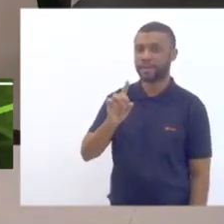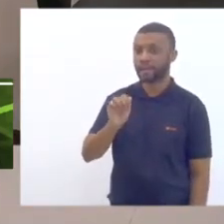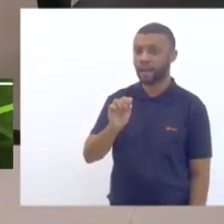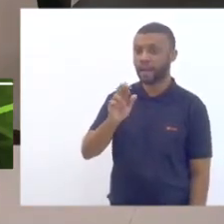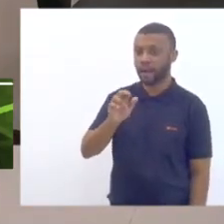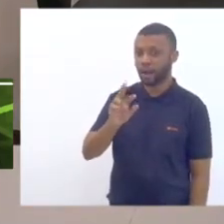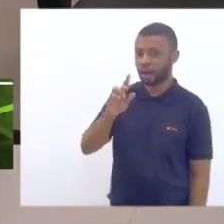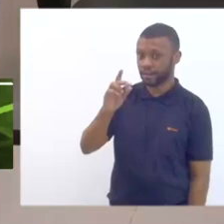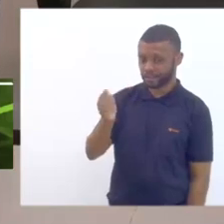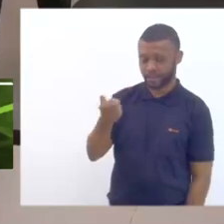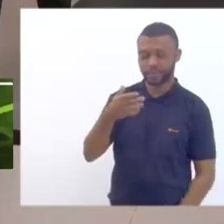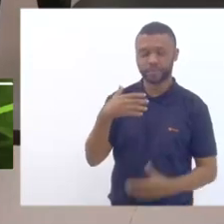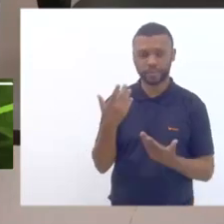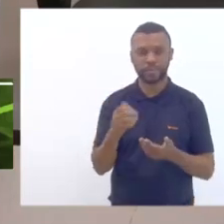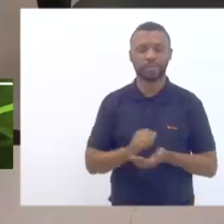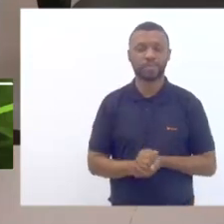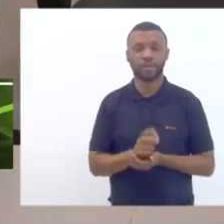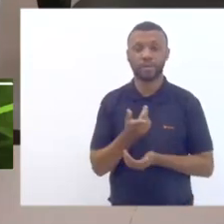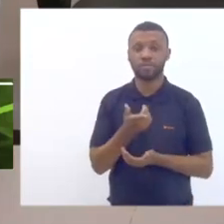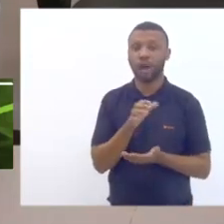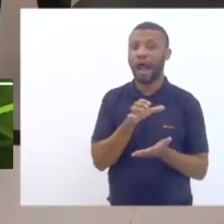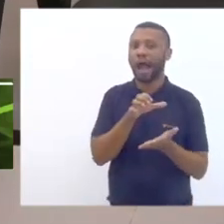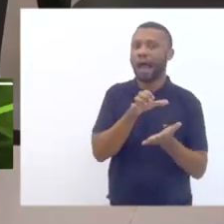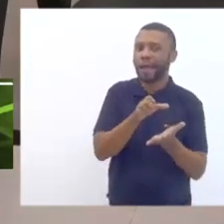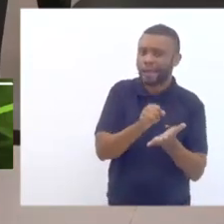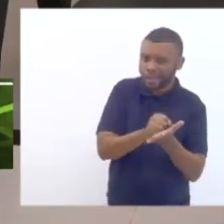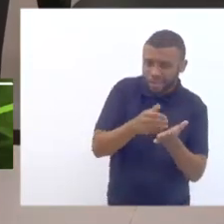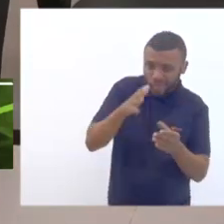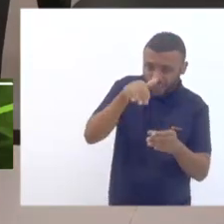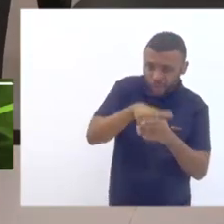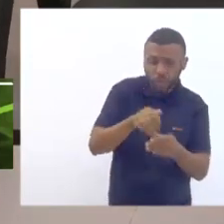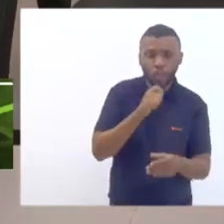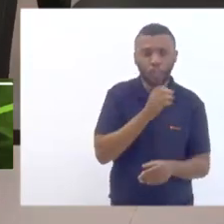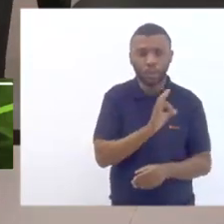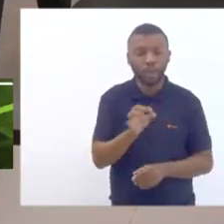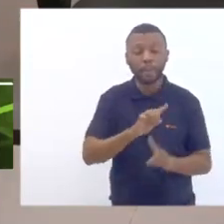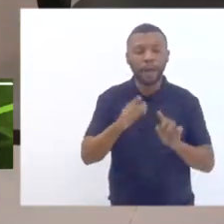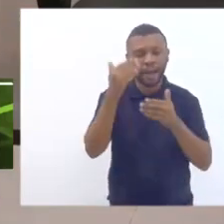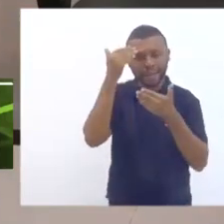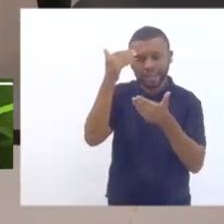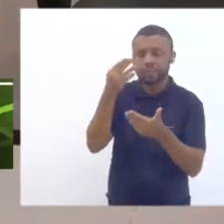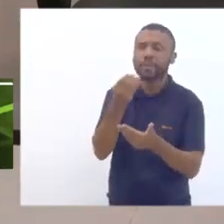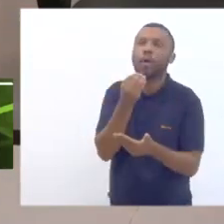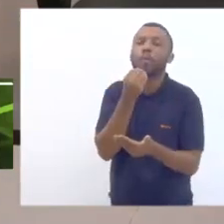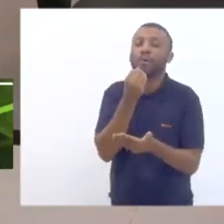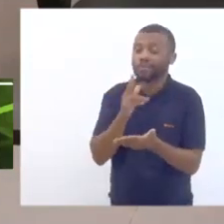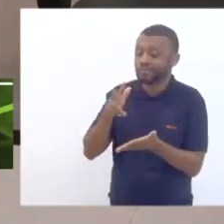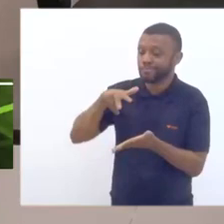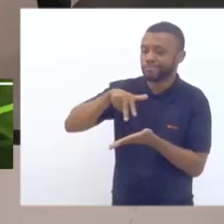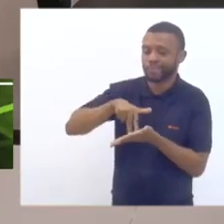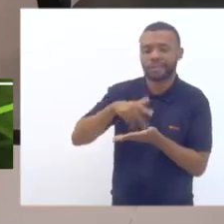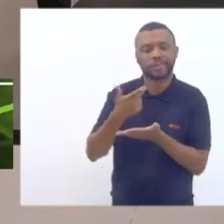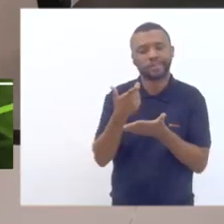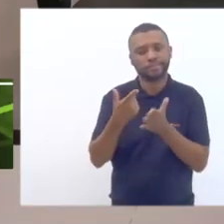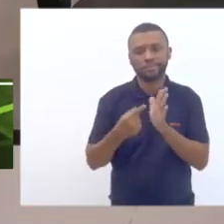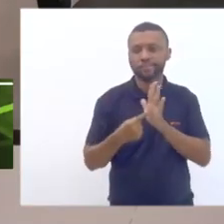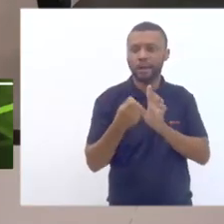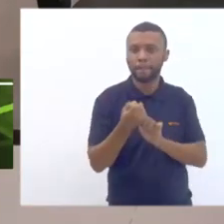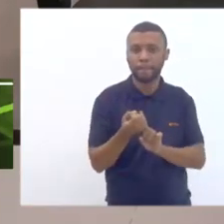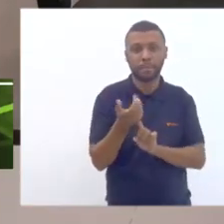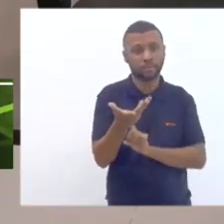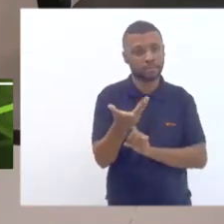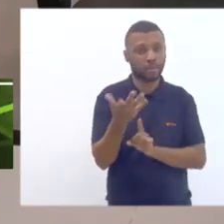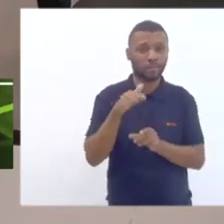mesmo não computando o voto, agradeço a Vossa Excelência pela deferência e pela possibilidade de votar. Eu